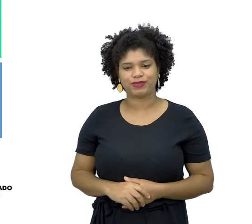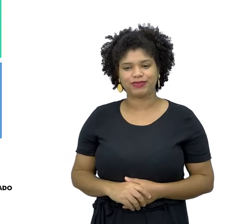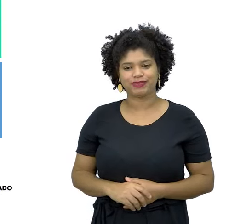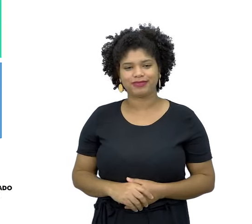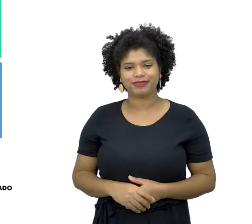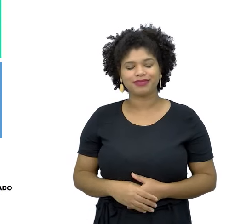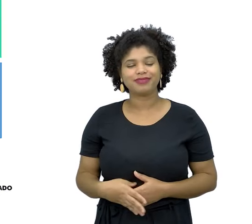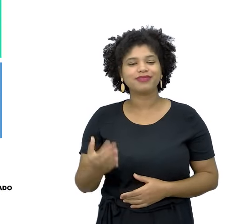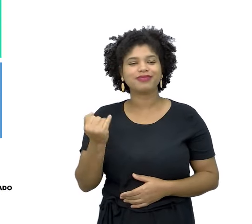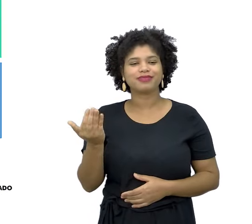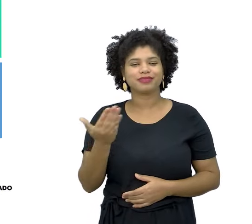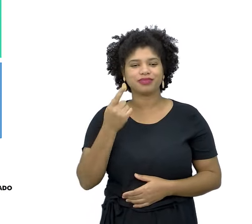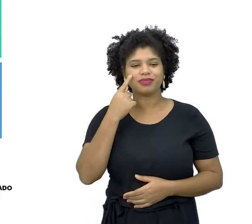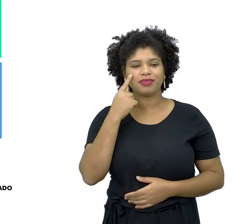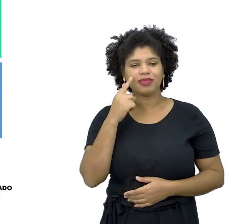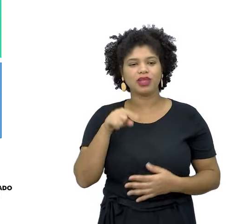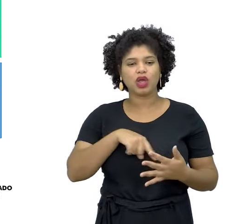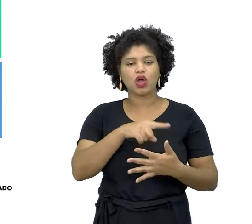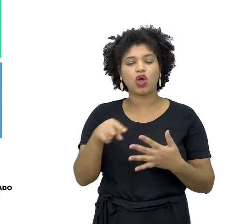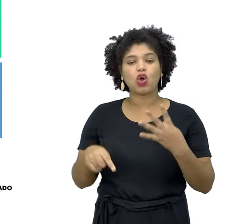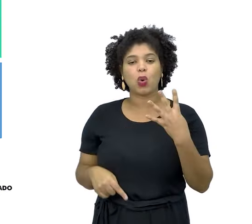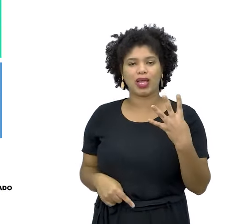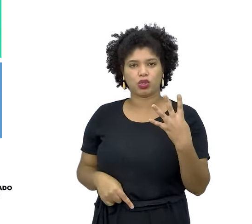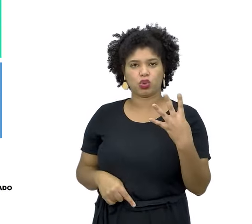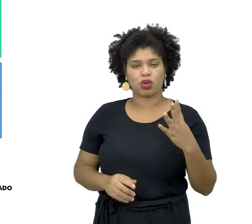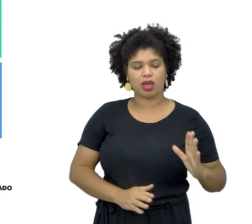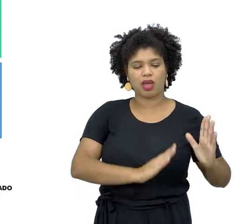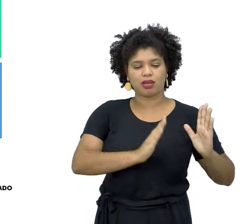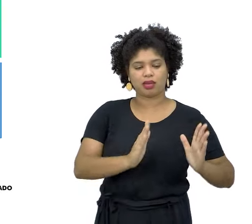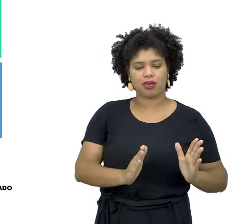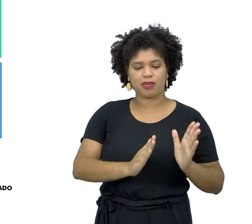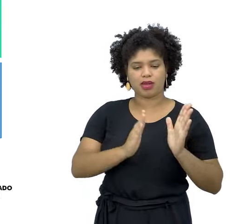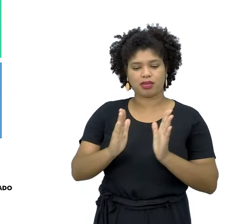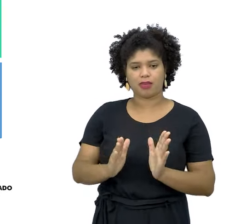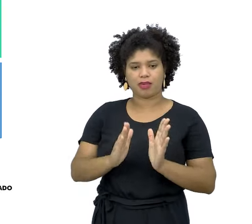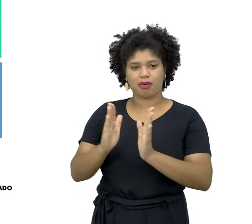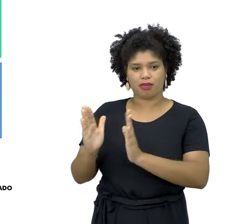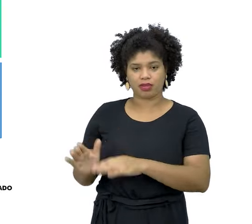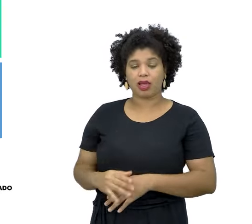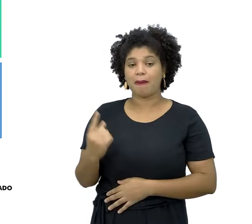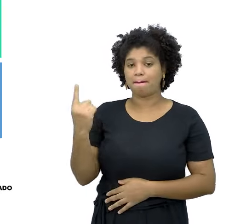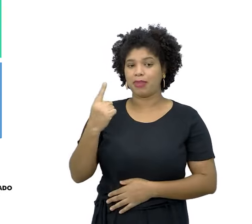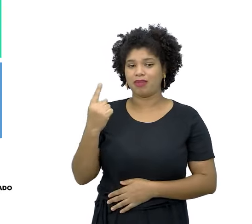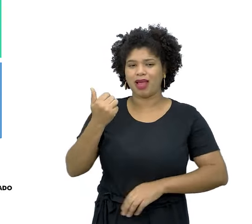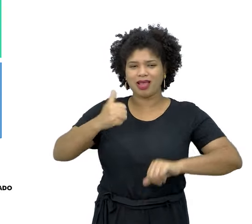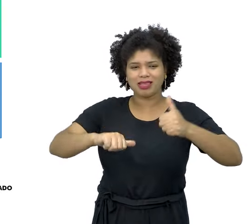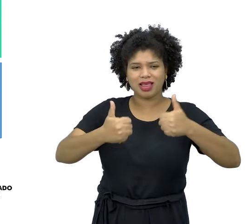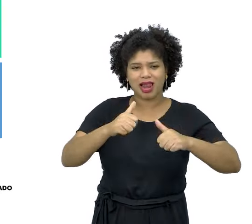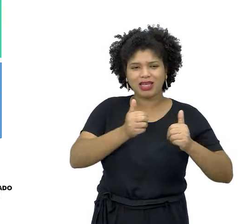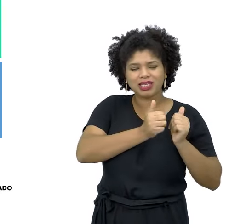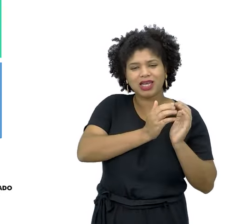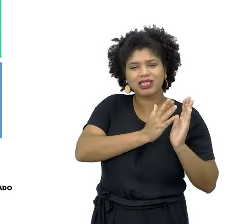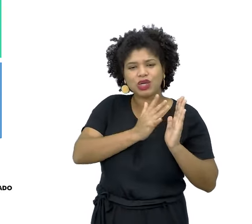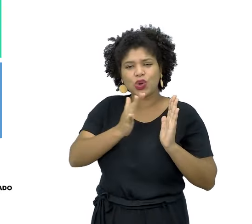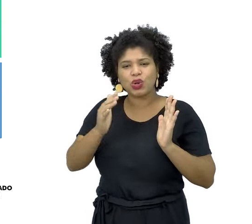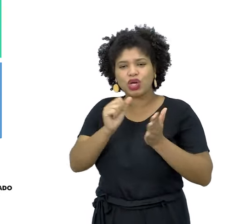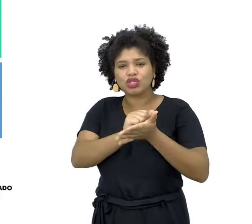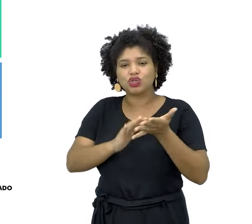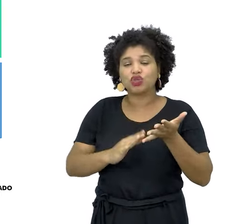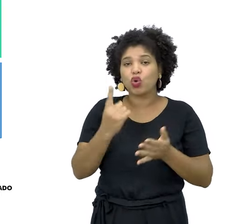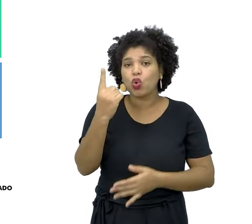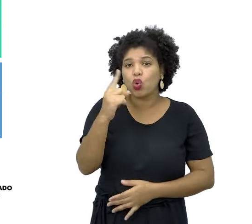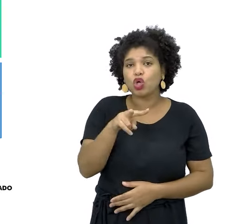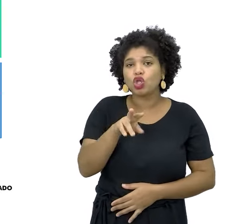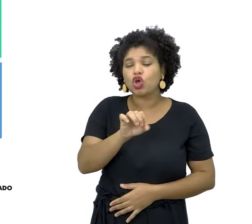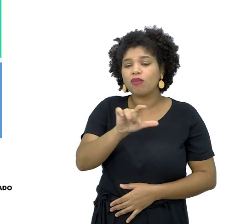Bom, nós temos um roteirinho aí com 4 etapas. Primeiro, analisar a sequência de atividades 1 do volume